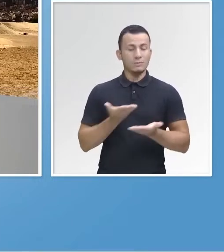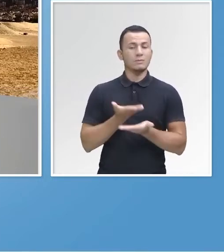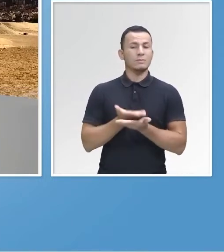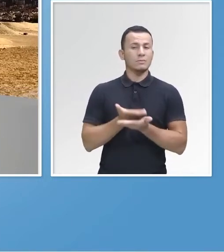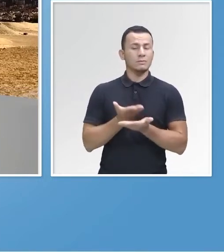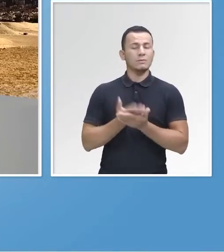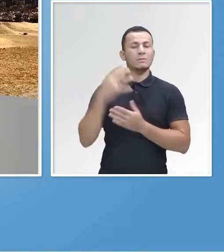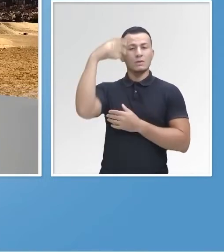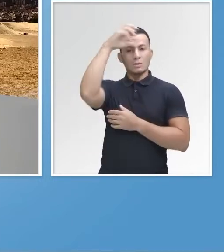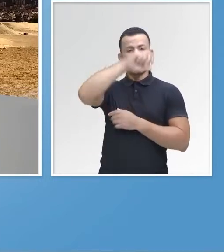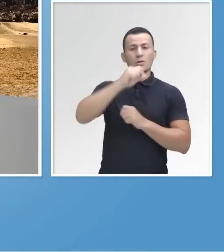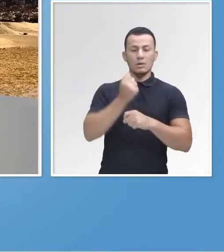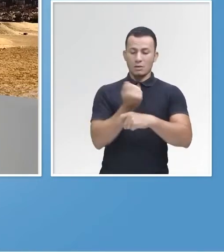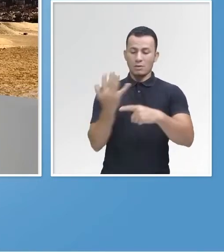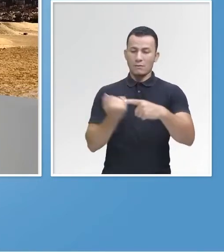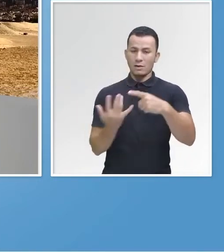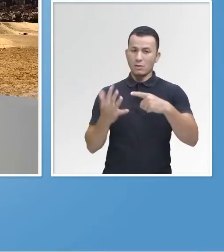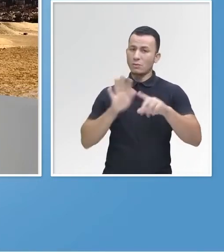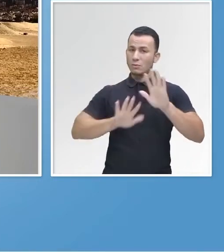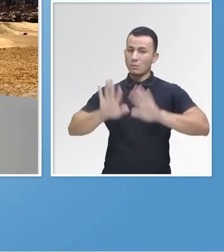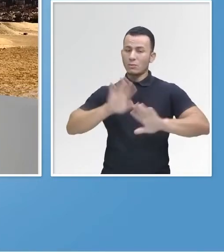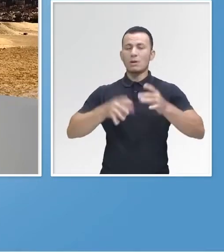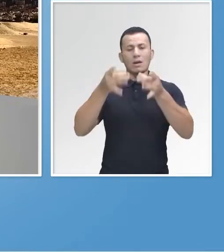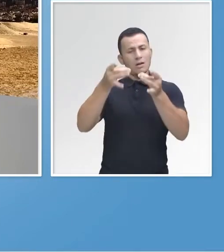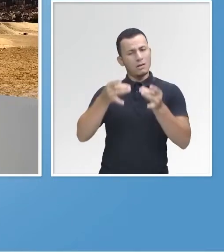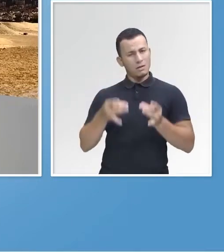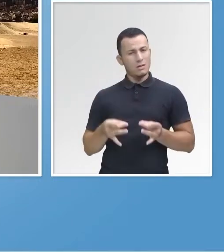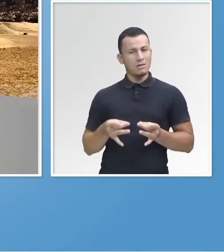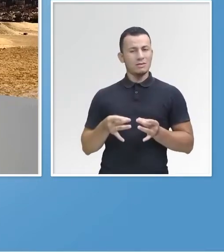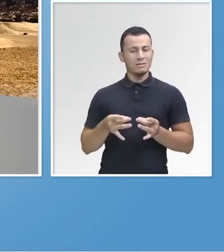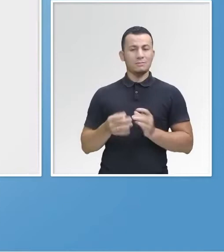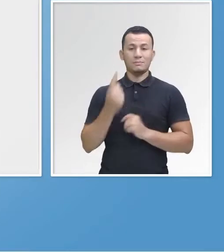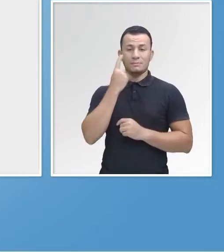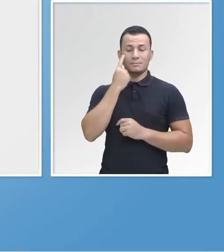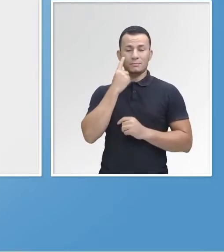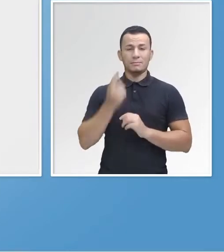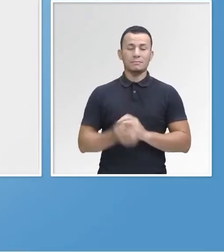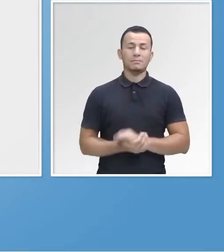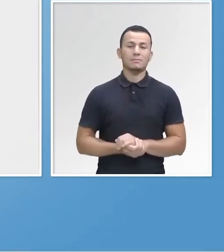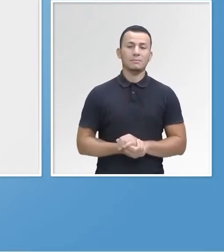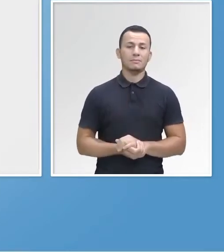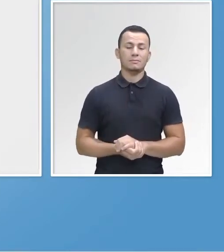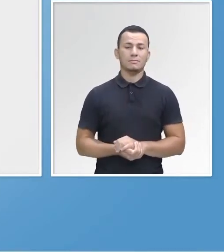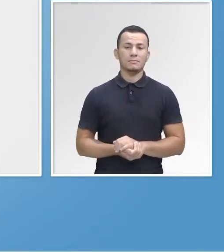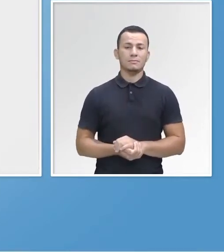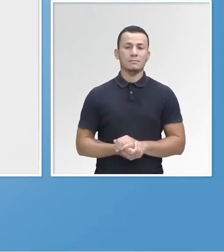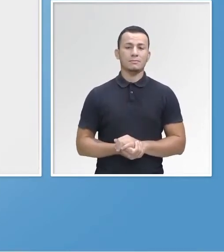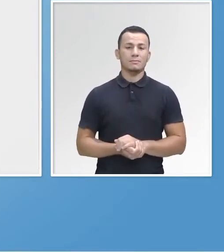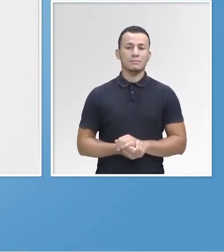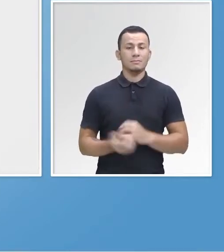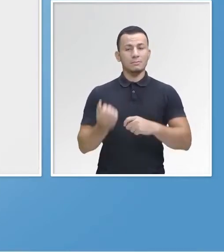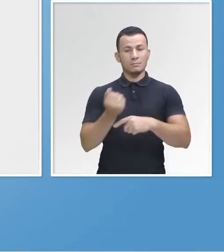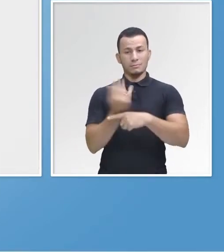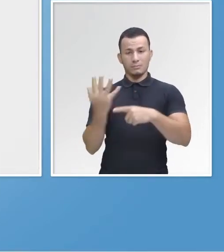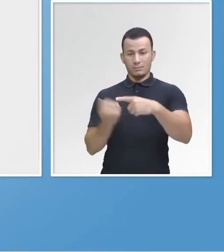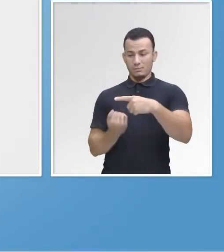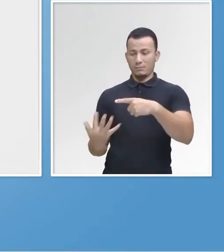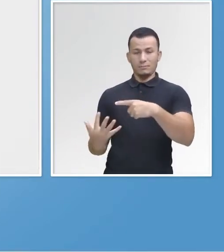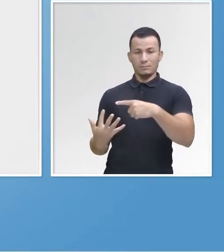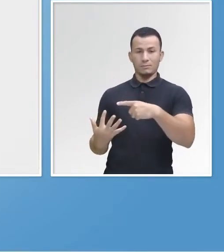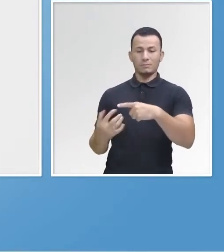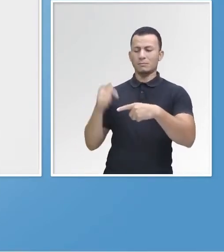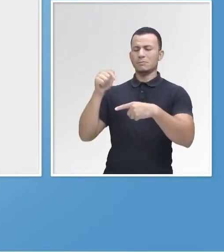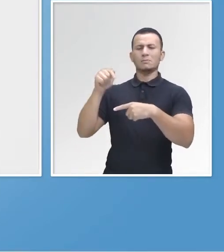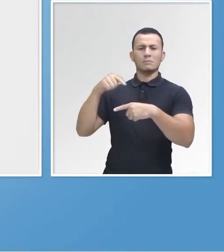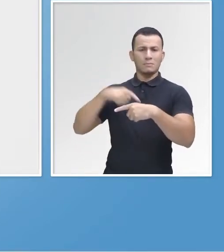vamos ver as frações com muito cuidado vendo todas as definições estão de olho na tela as frações a